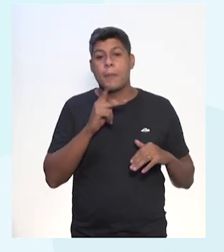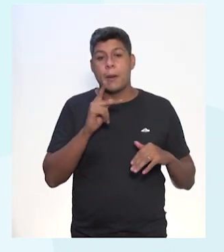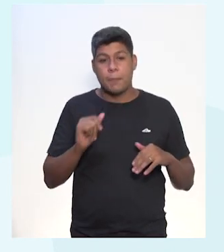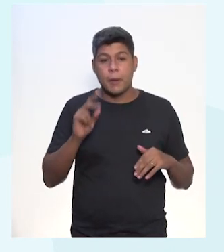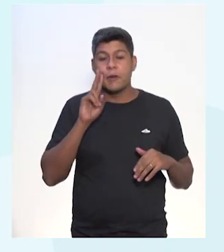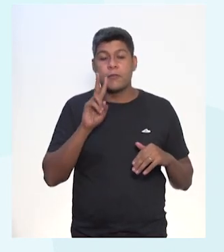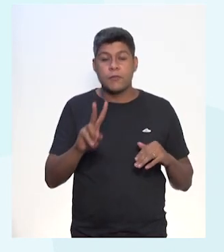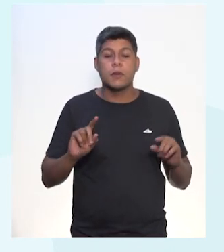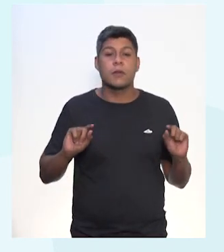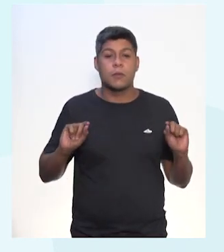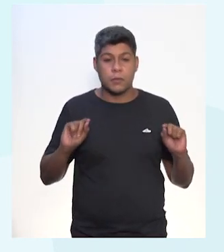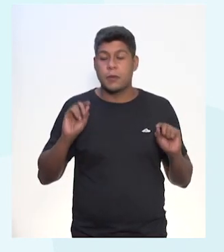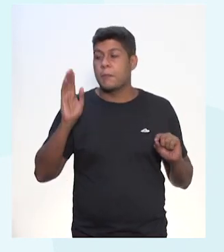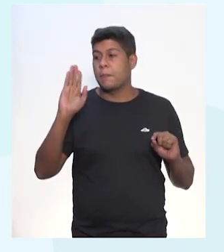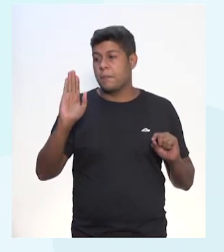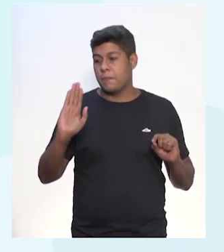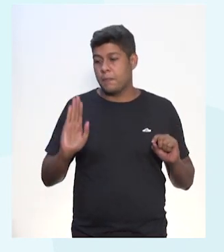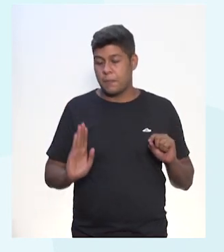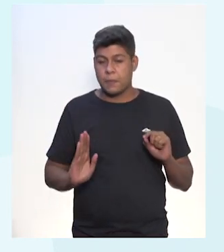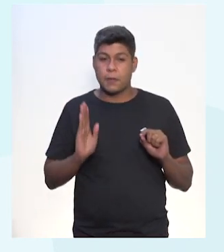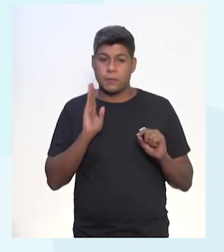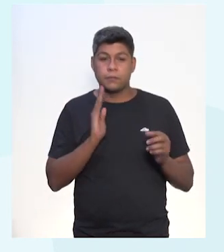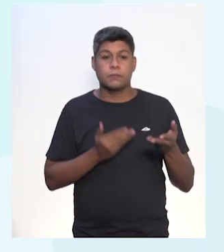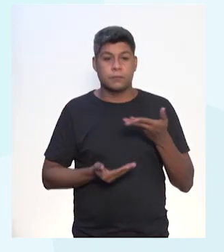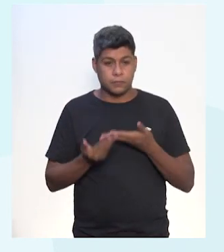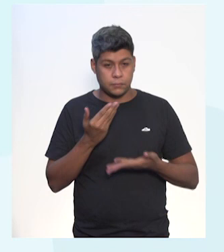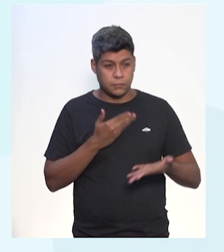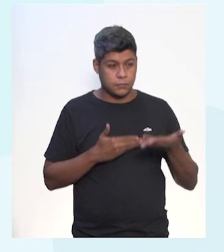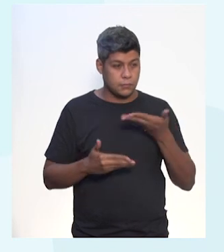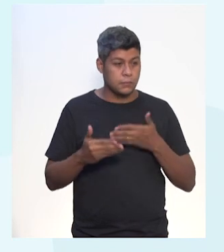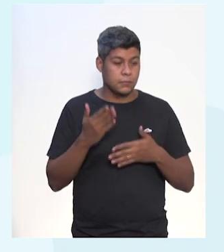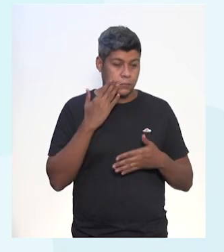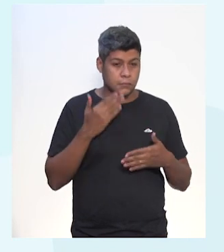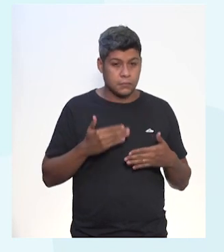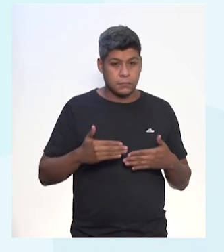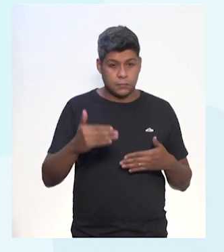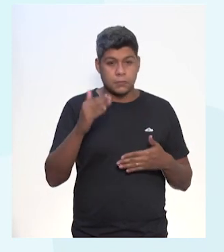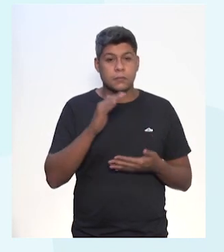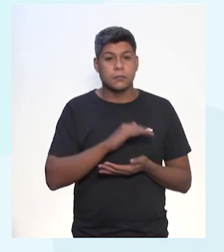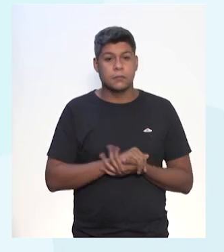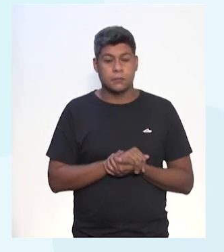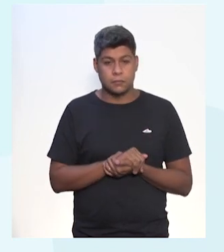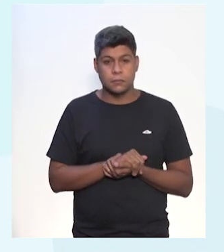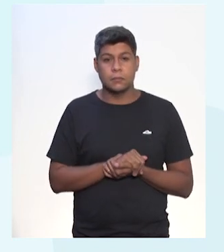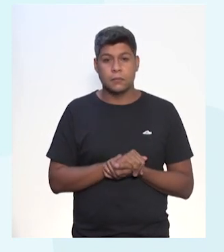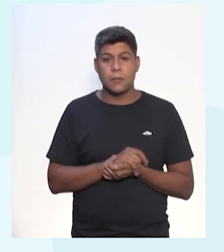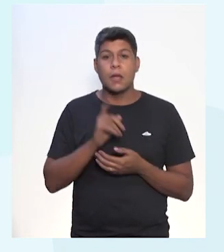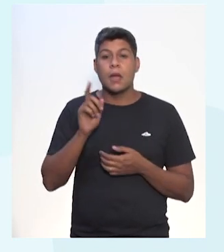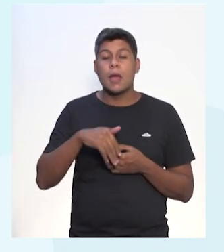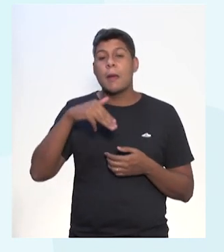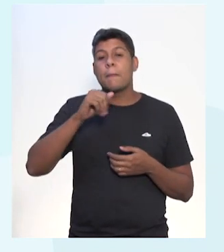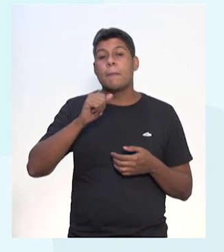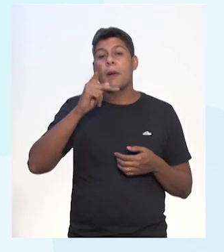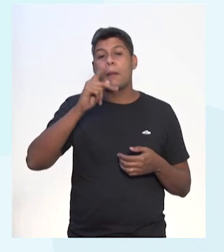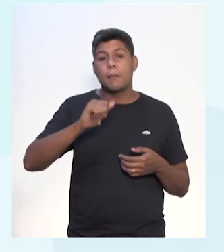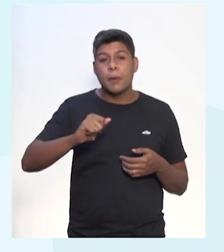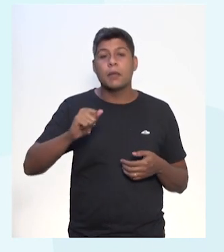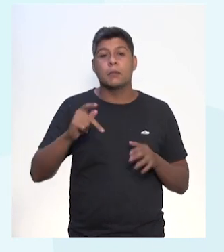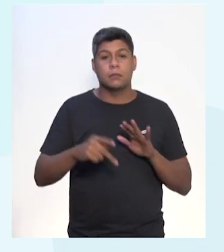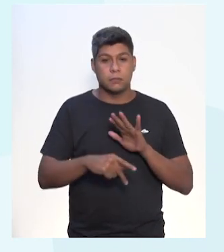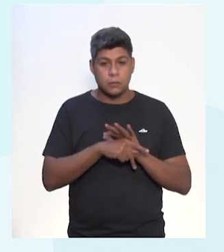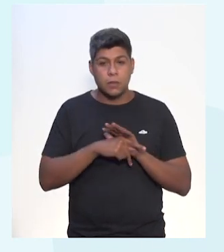observar o Brasil, né, na relação aqui do Brasil. Vamos lá para o próximo mapa, por gentileza, que é o mapa das grandes